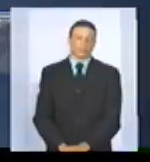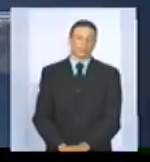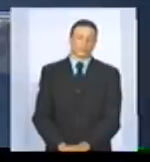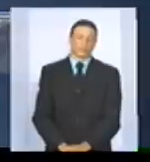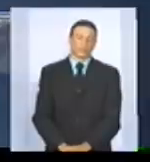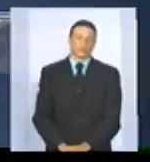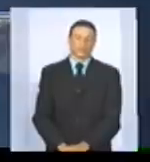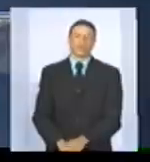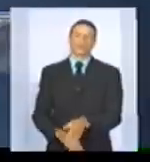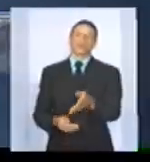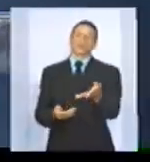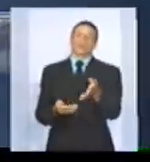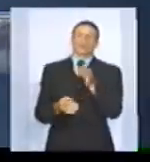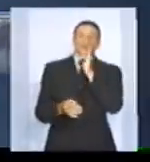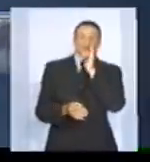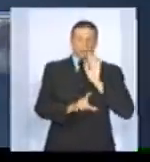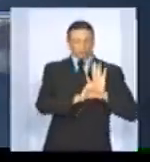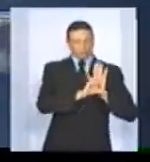Nos termos do artigo